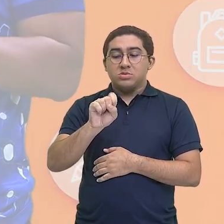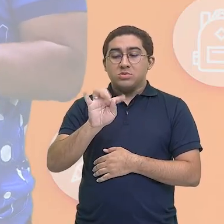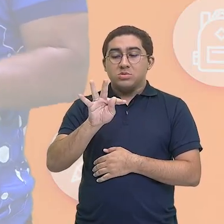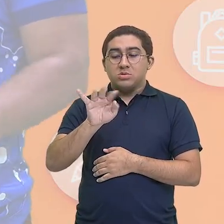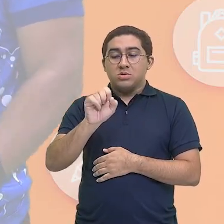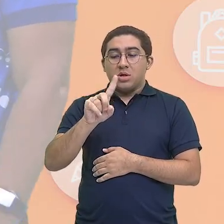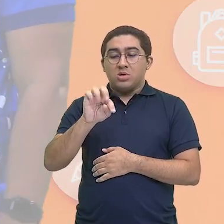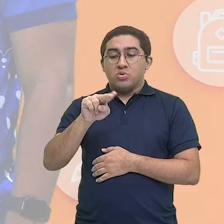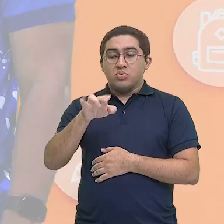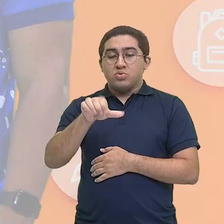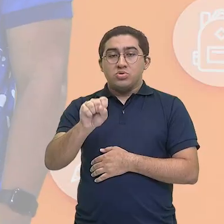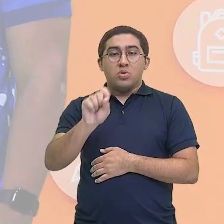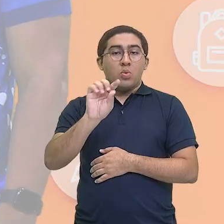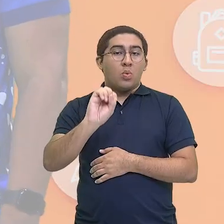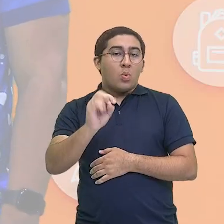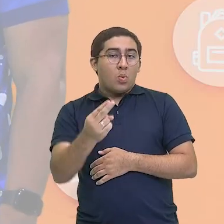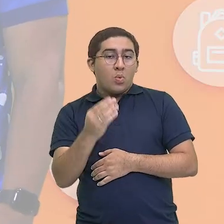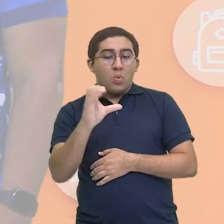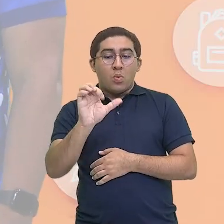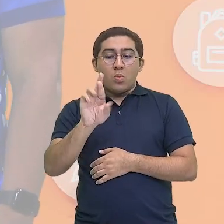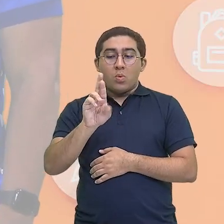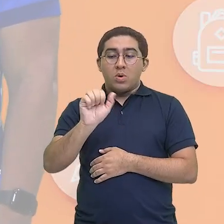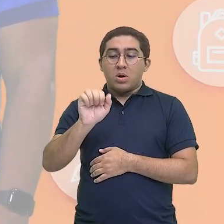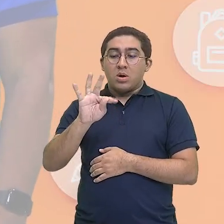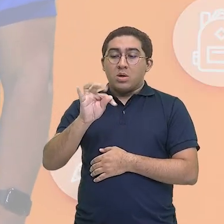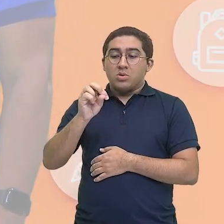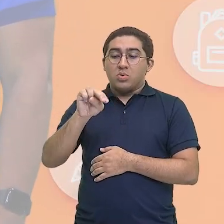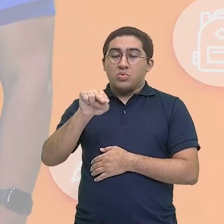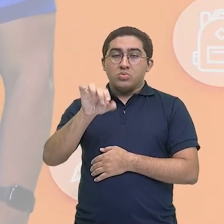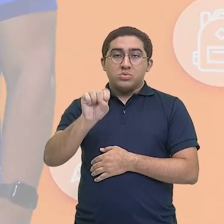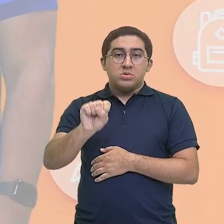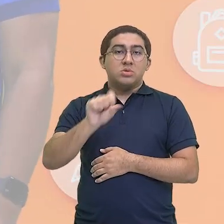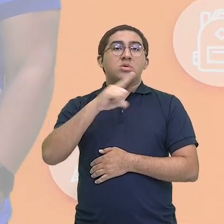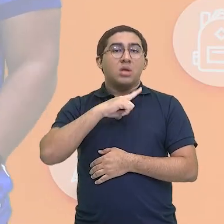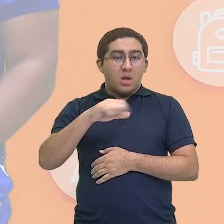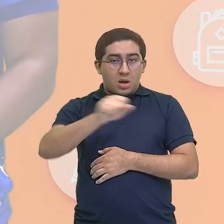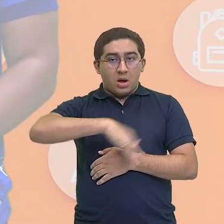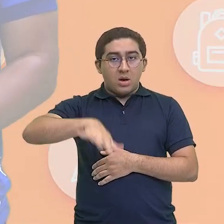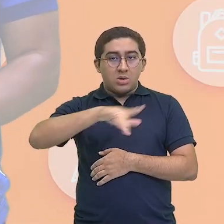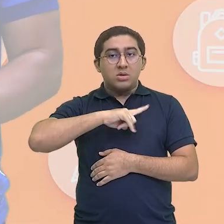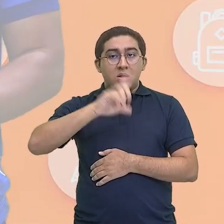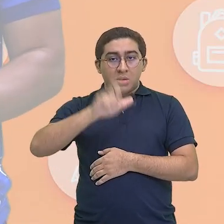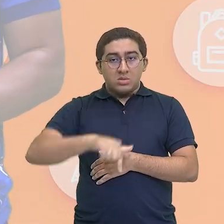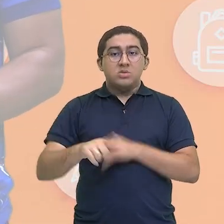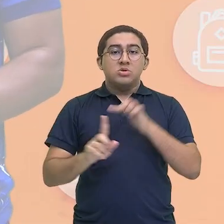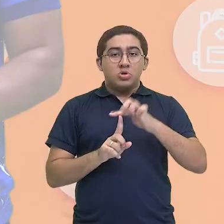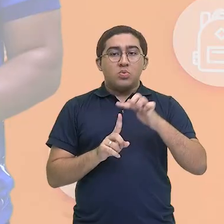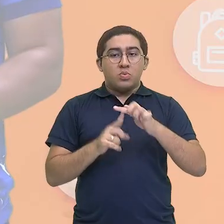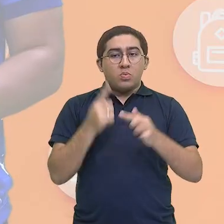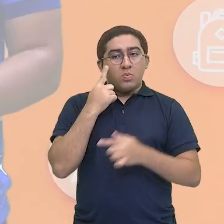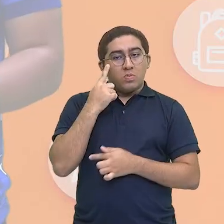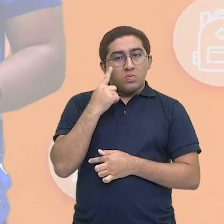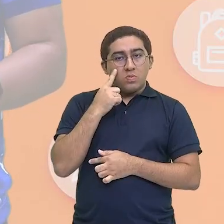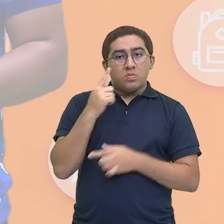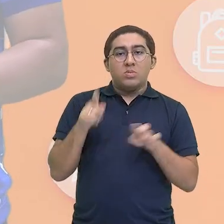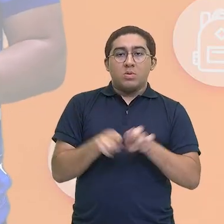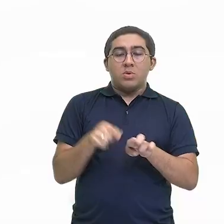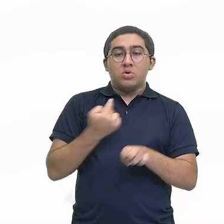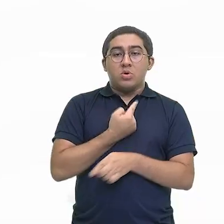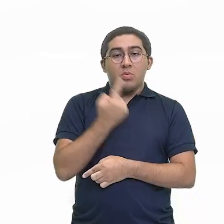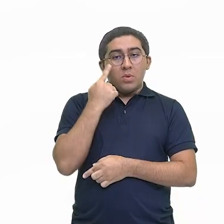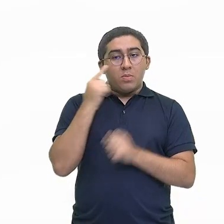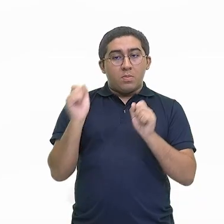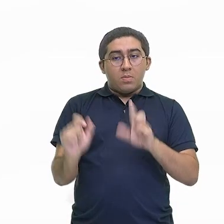gente vai ver agora nesse momento aqui. Tem muitas áreas do nosso planeta que tem a presença de escudos cristalinos, isso que a gente vai ver